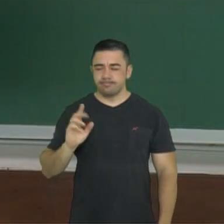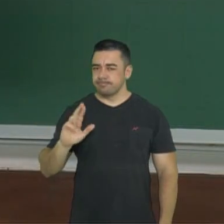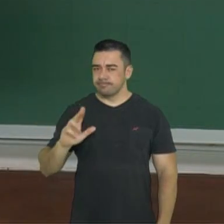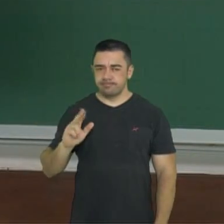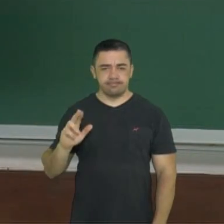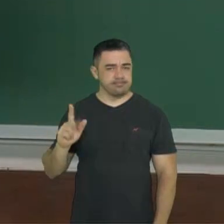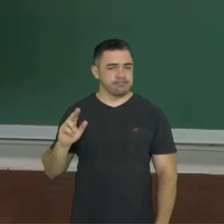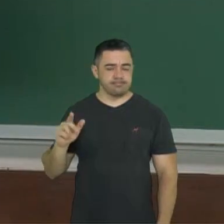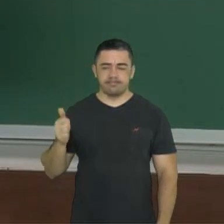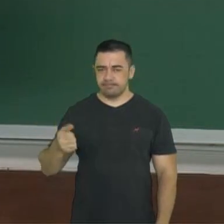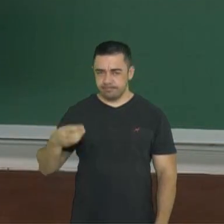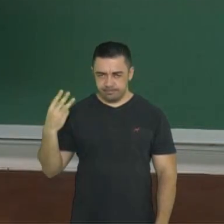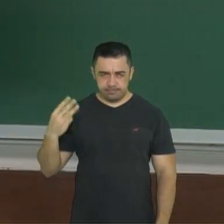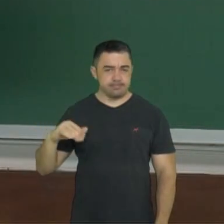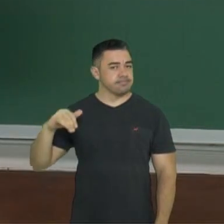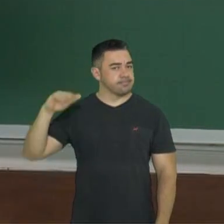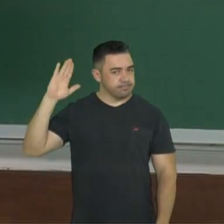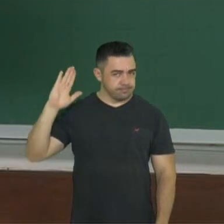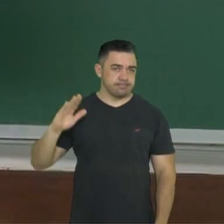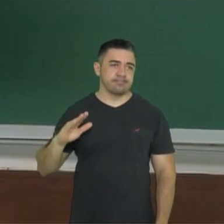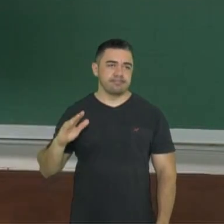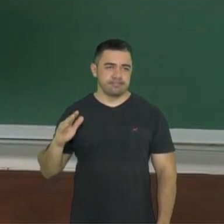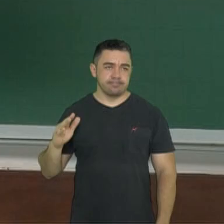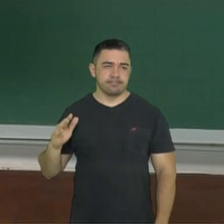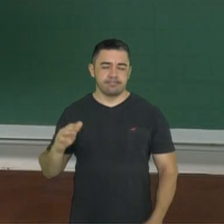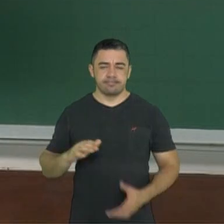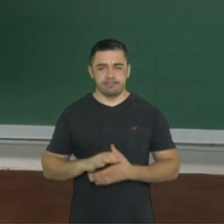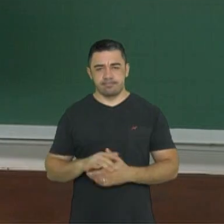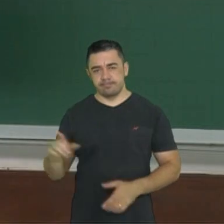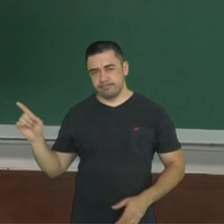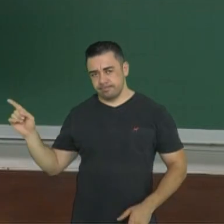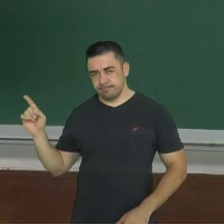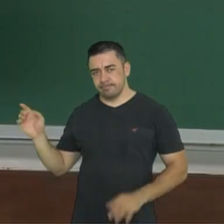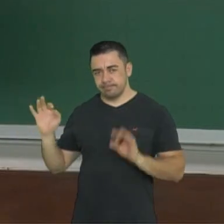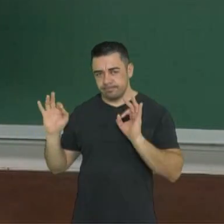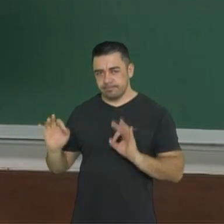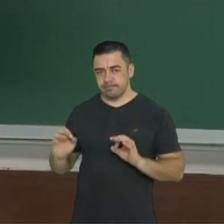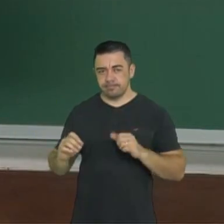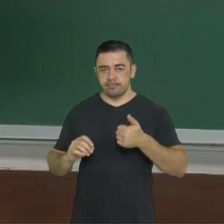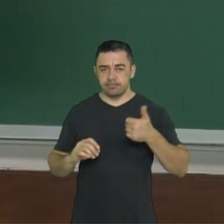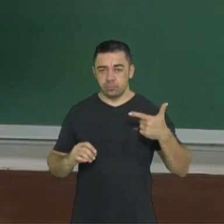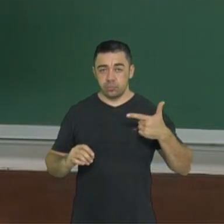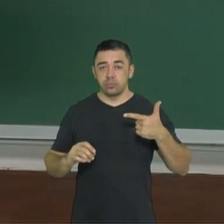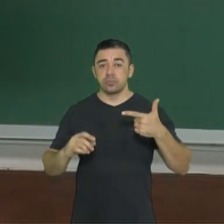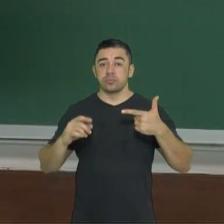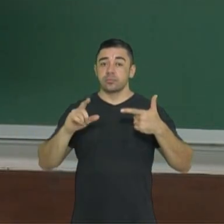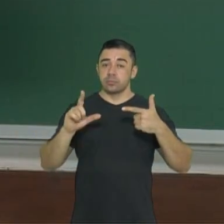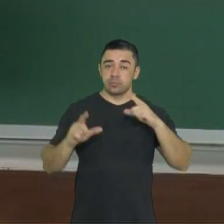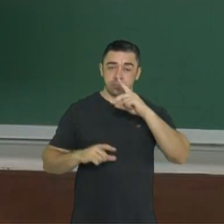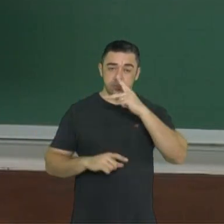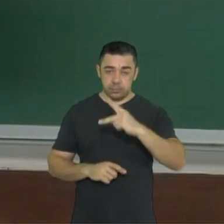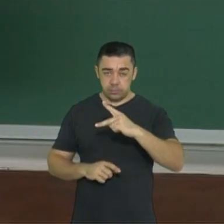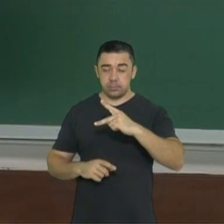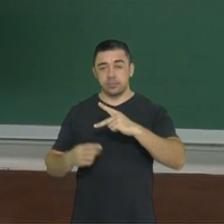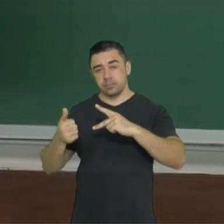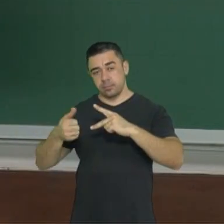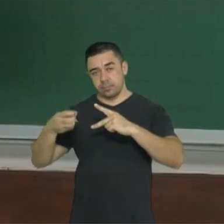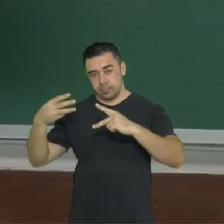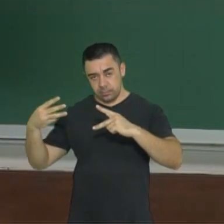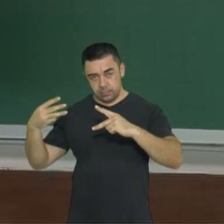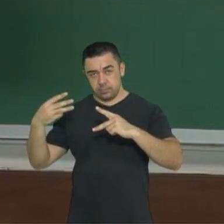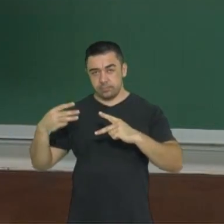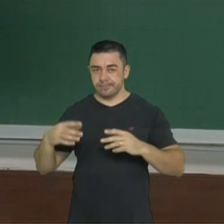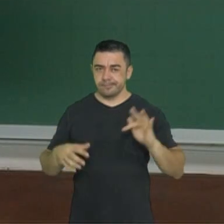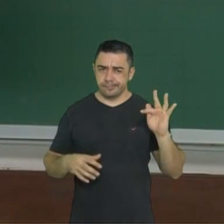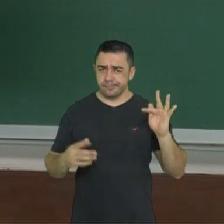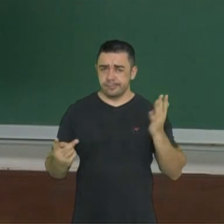maior que 1312 é menor que presa tranquilo da primeira como f